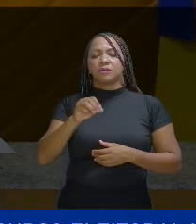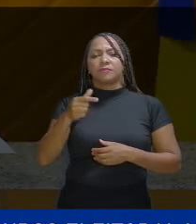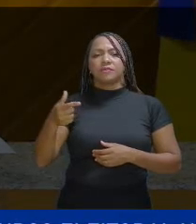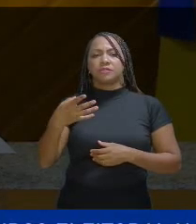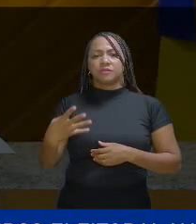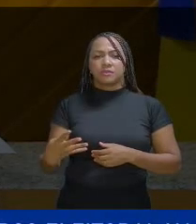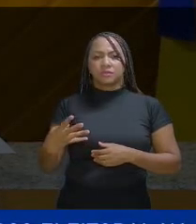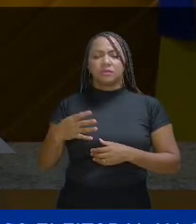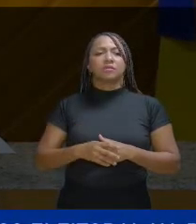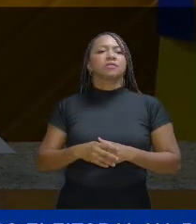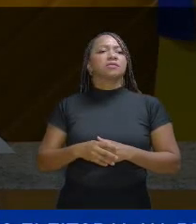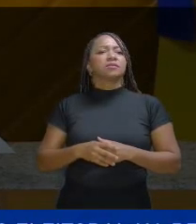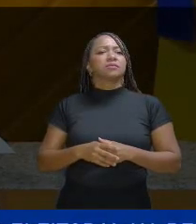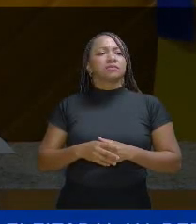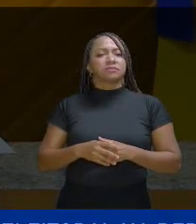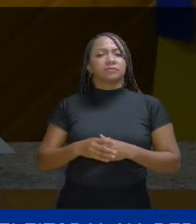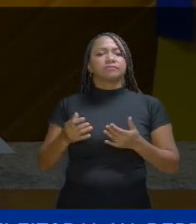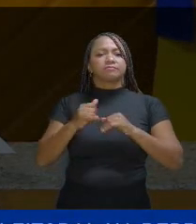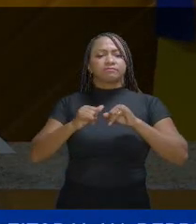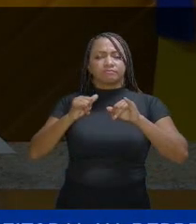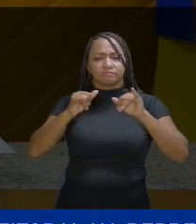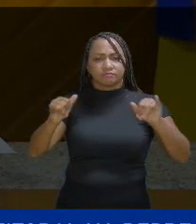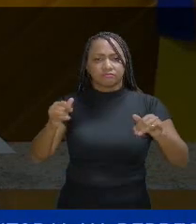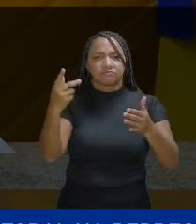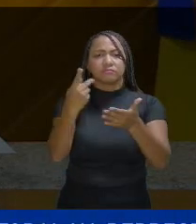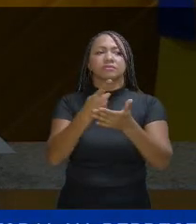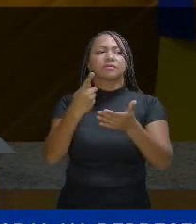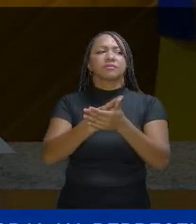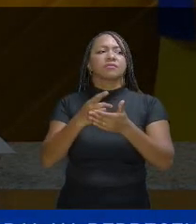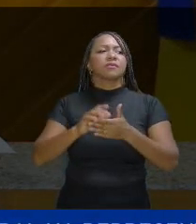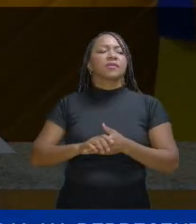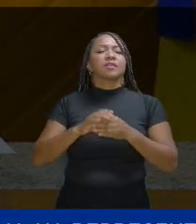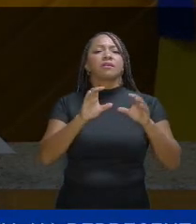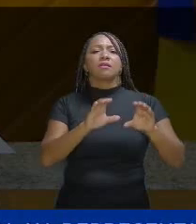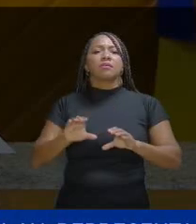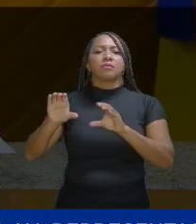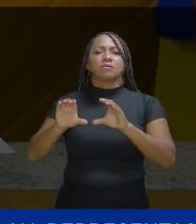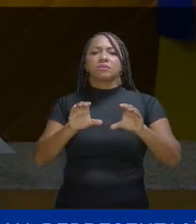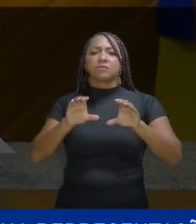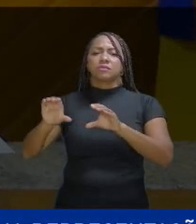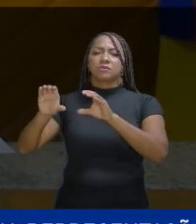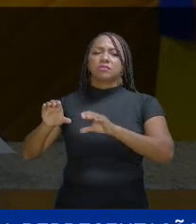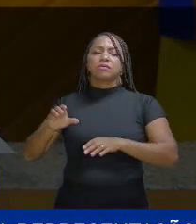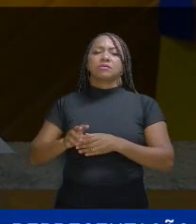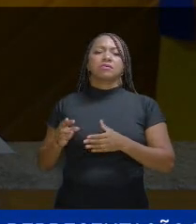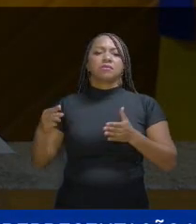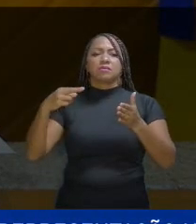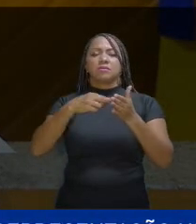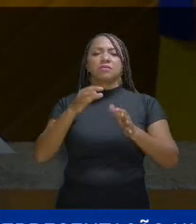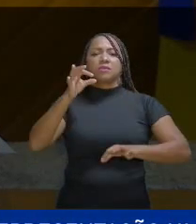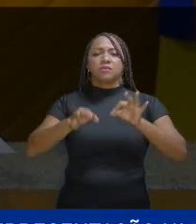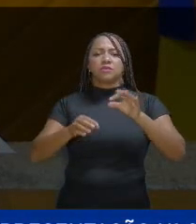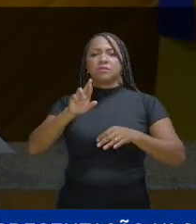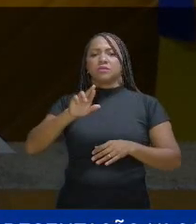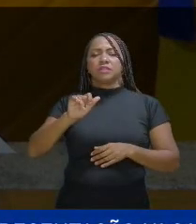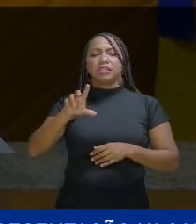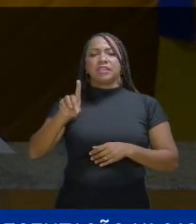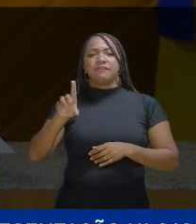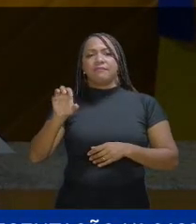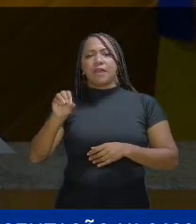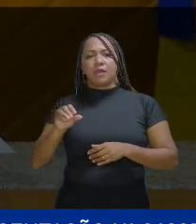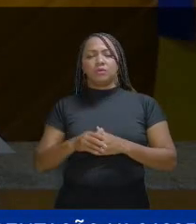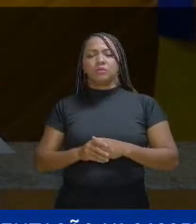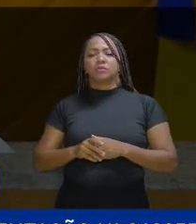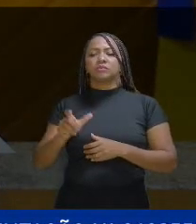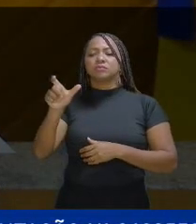2024, propaganda irregular. A origem é Calçoene, o relator é o juiz Rivaldo Valente, o recorrente é Alain do